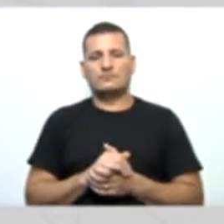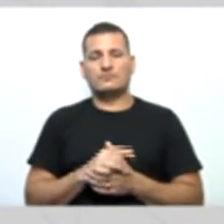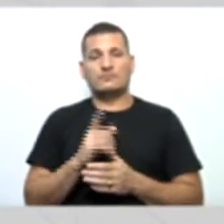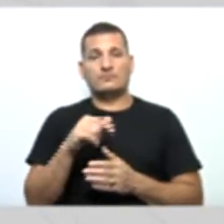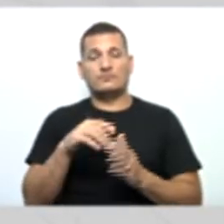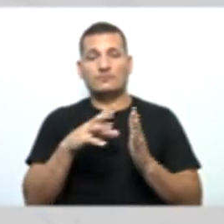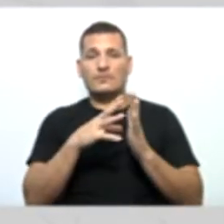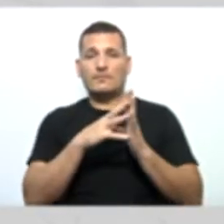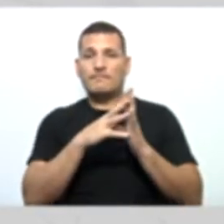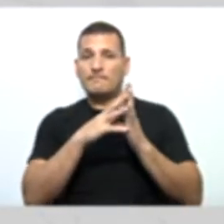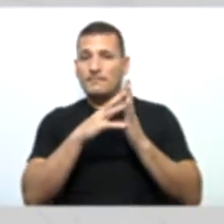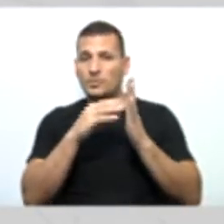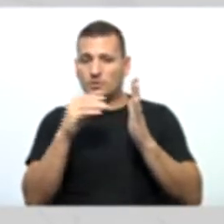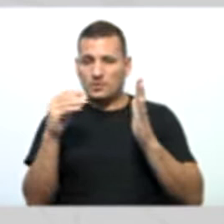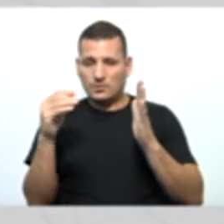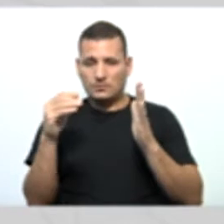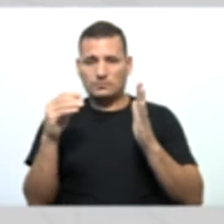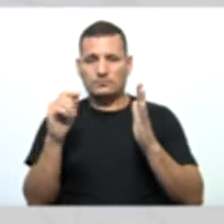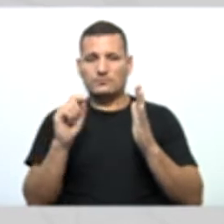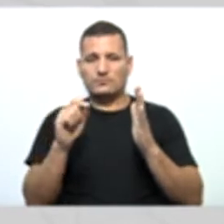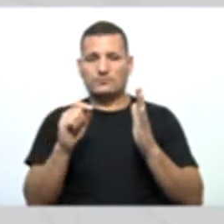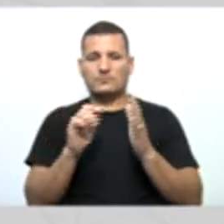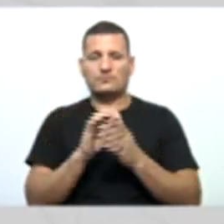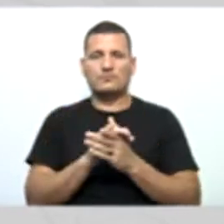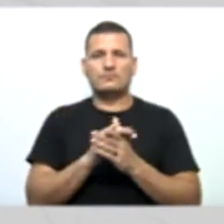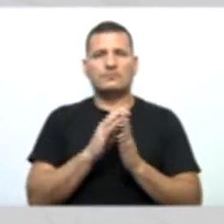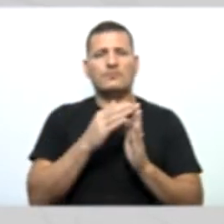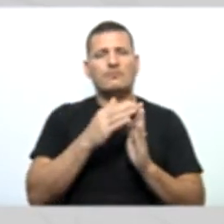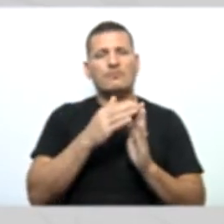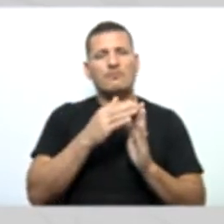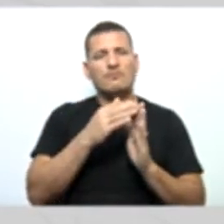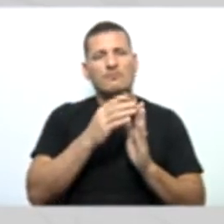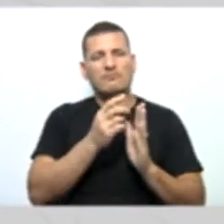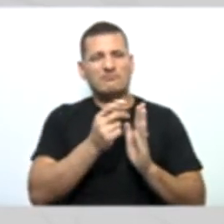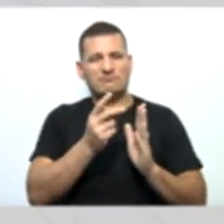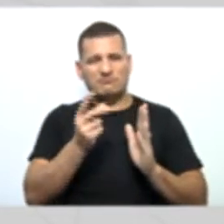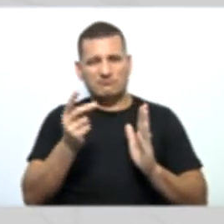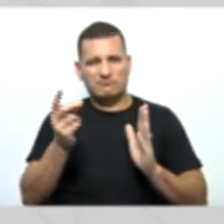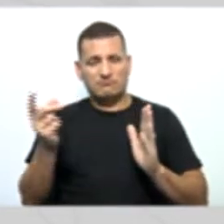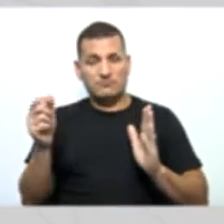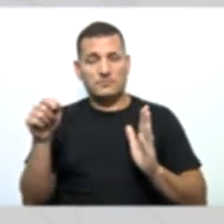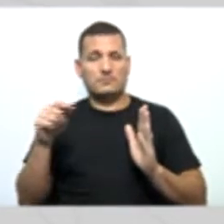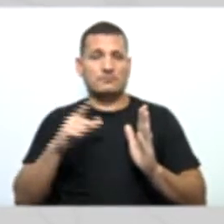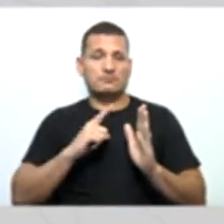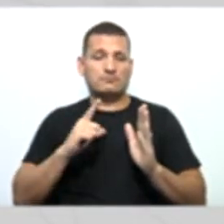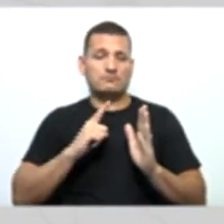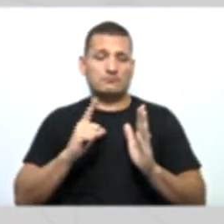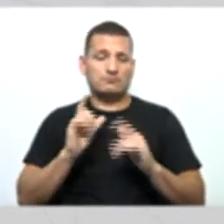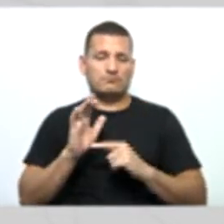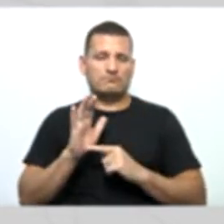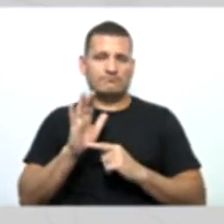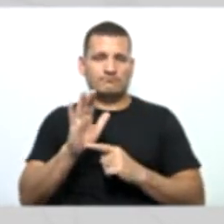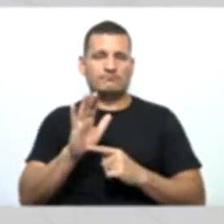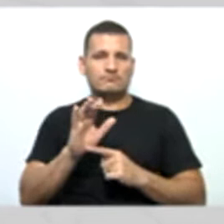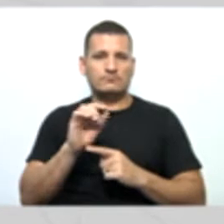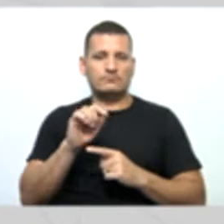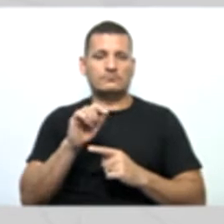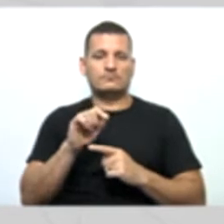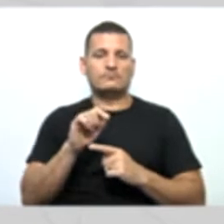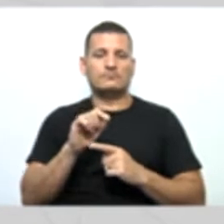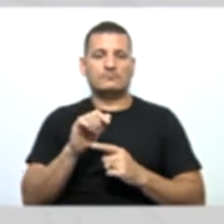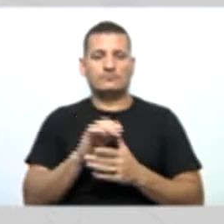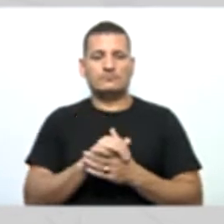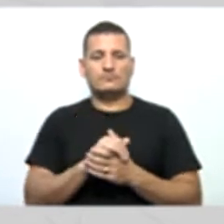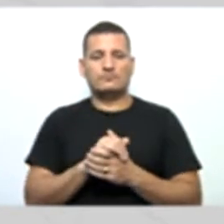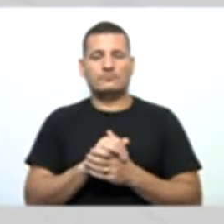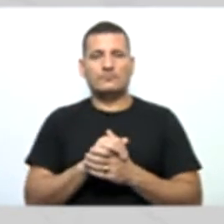Gera modelos que por período mais ou menos longo, de modo mais ou menos explícito, orientam o desenvolvimento